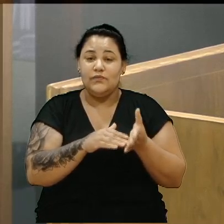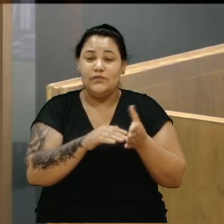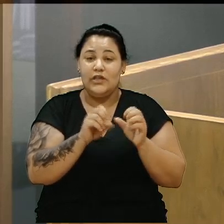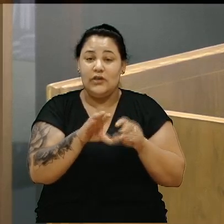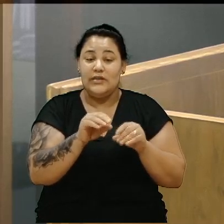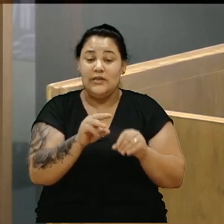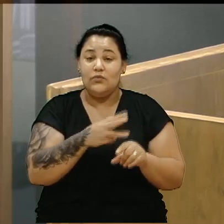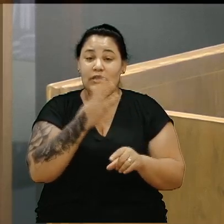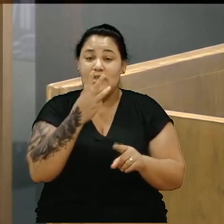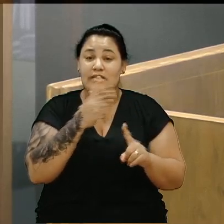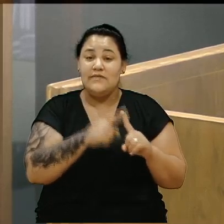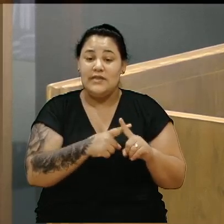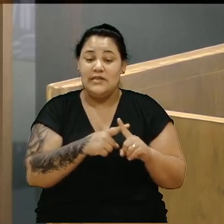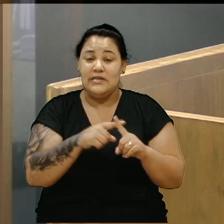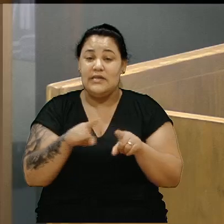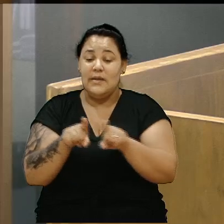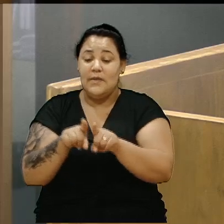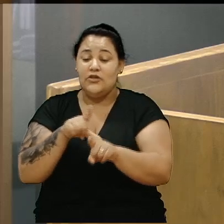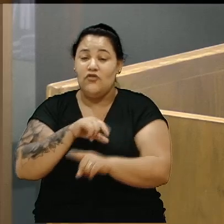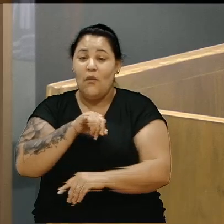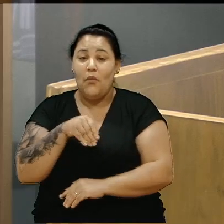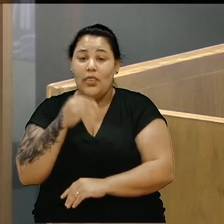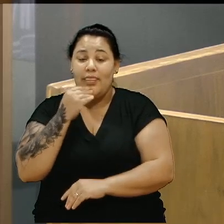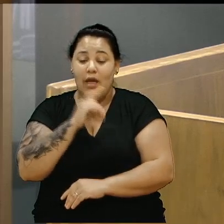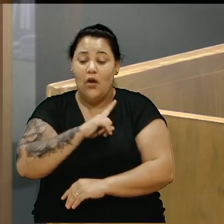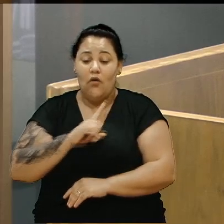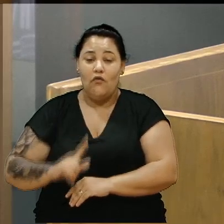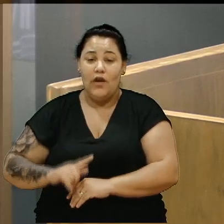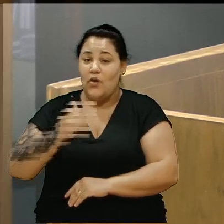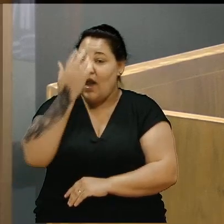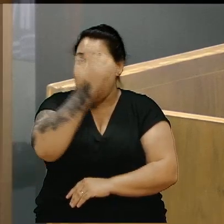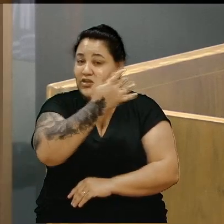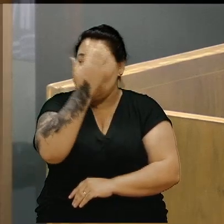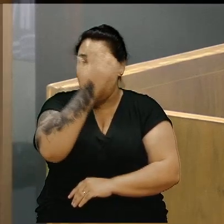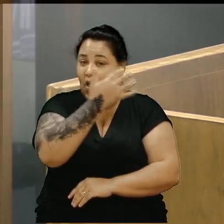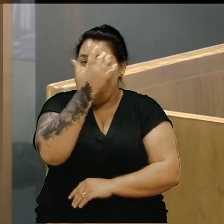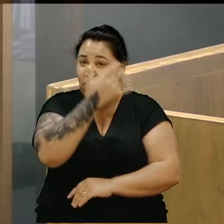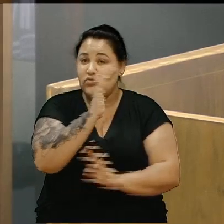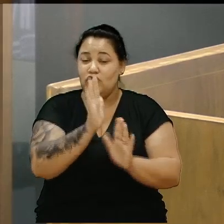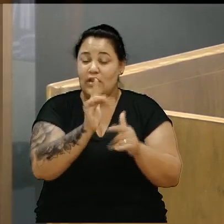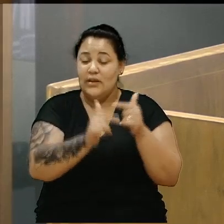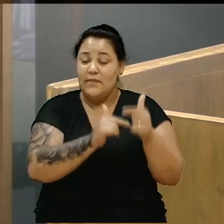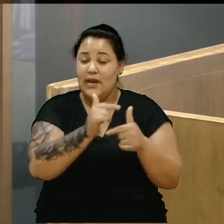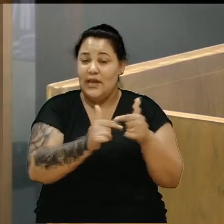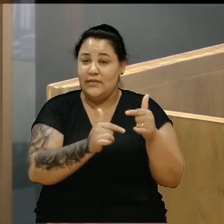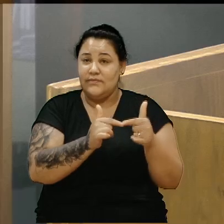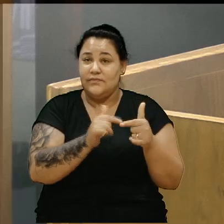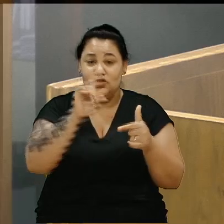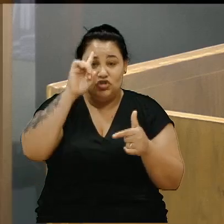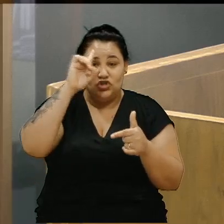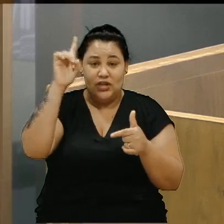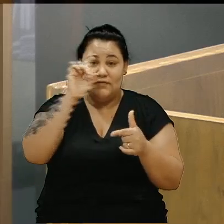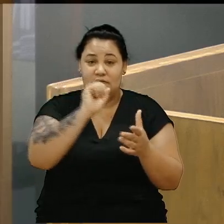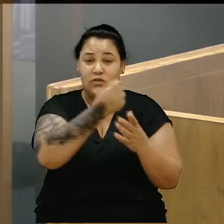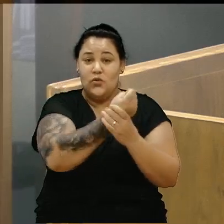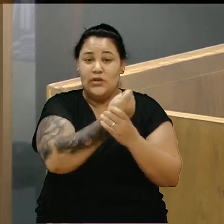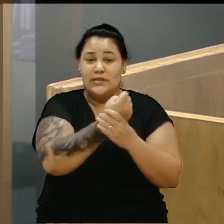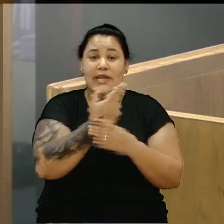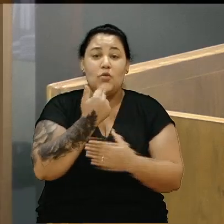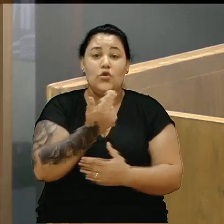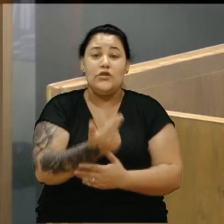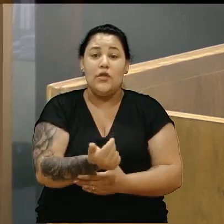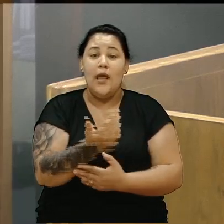também tive a oportunidade, no governo Adiló, de estar como diretor de Segurança Alimentar e Nutricional, onde o vereador Libardi é